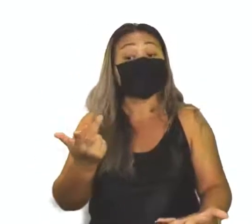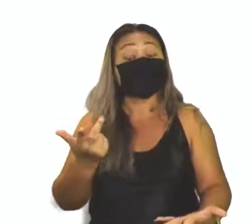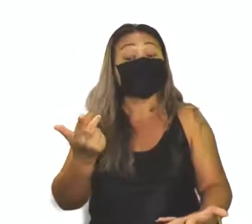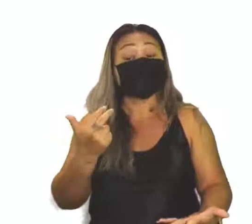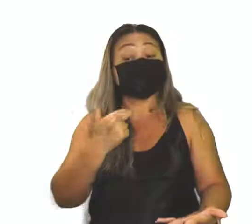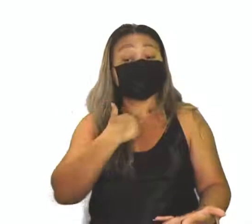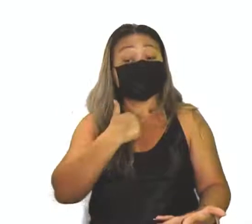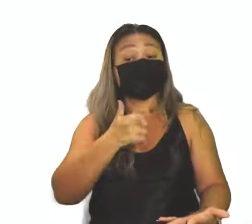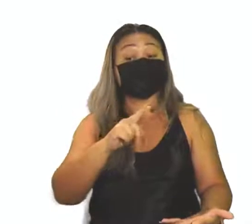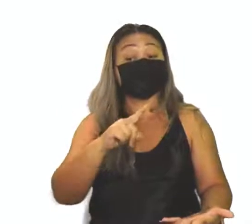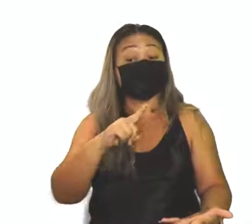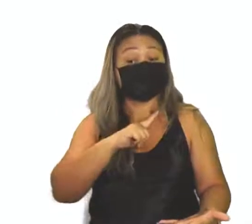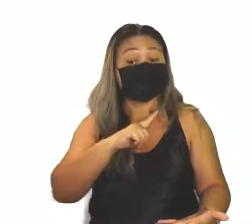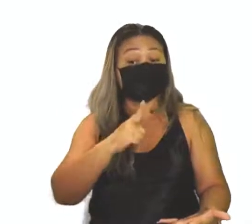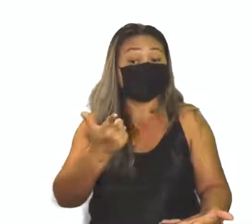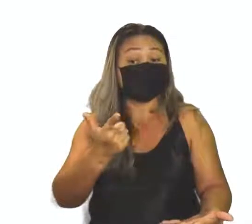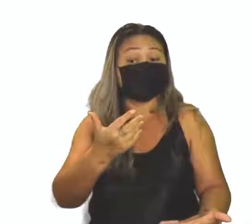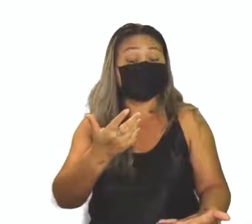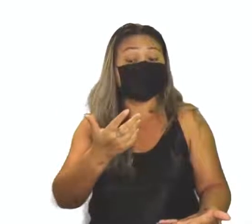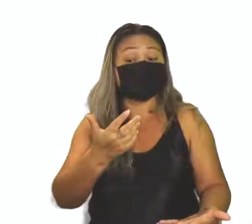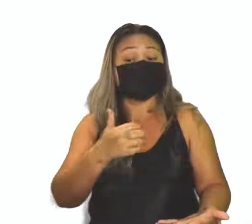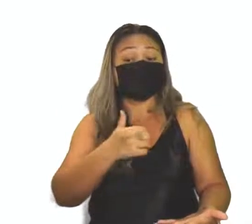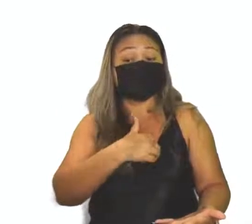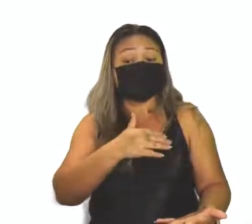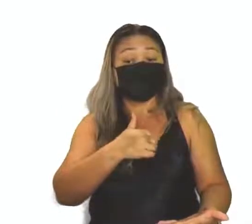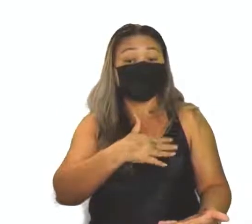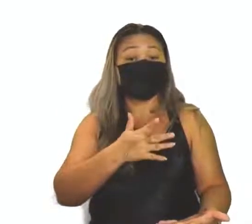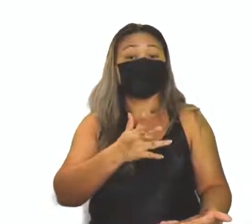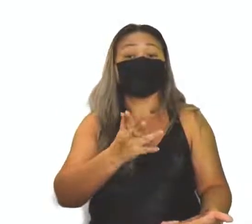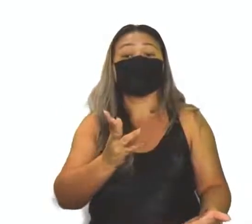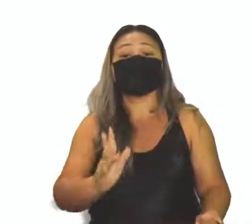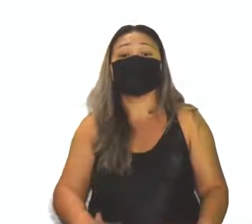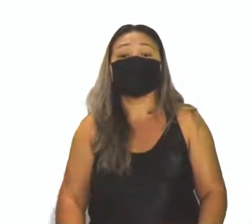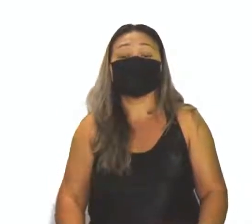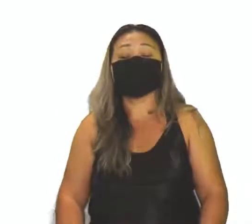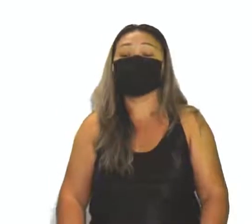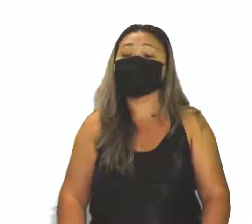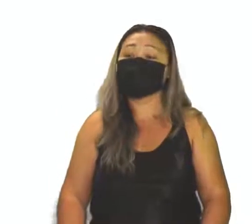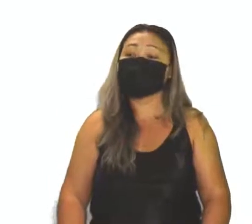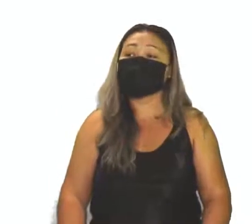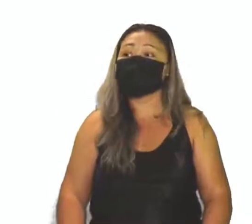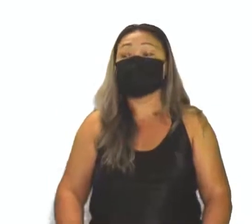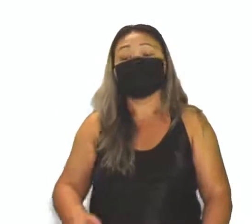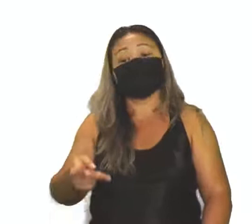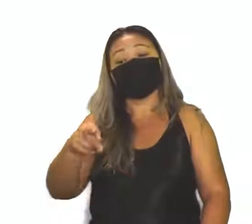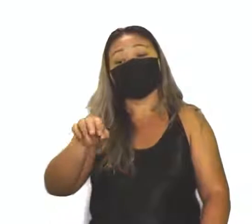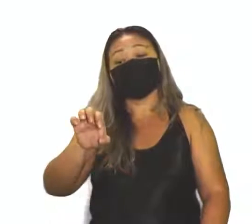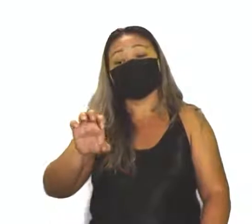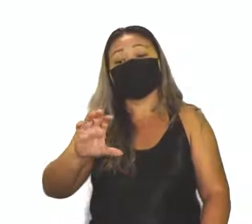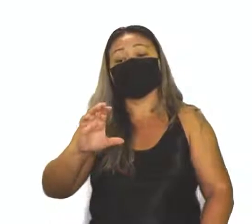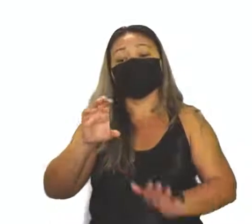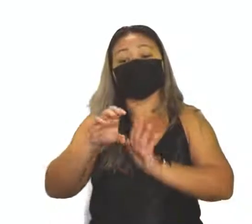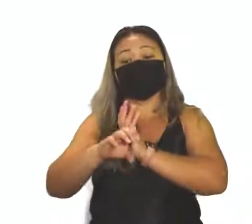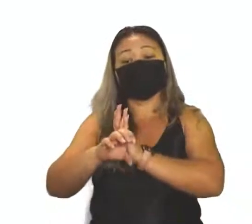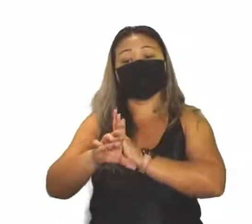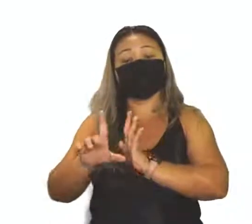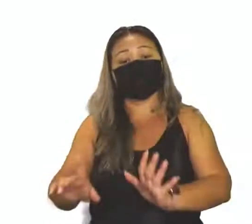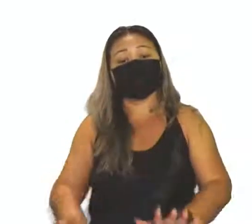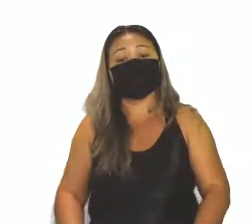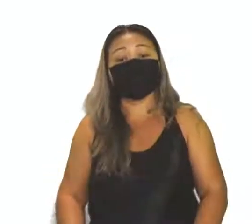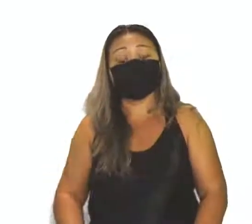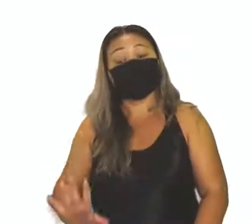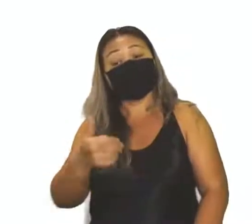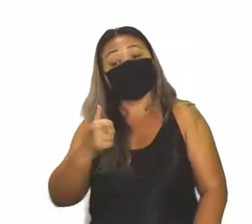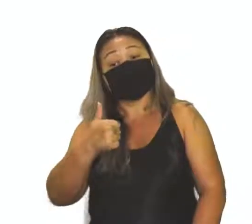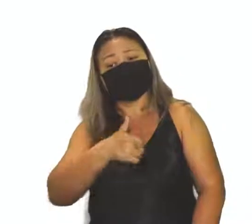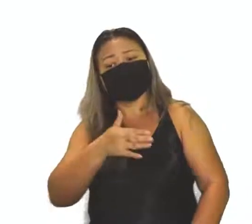preconceito ela é boa, tem que ter o conceito antes da ideia, preconceito. As pessoas veem o